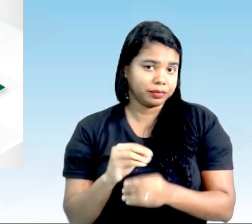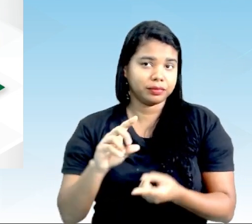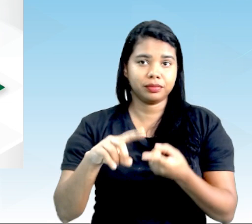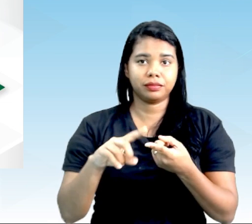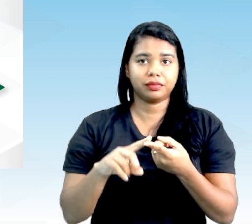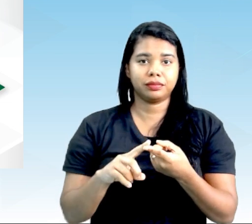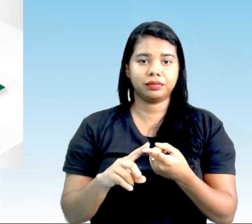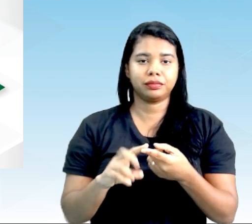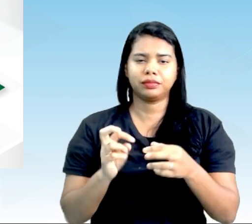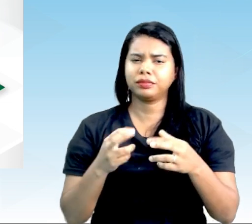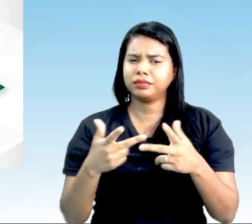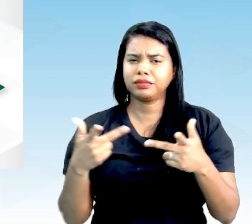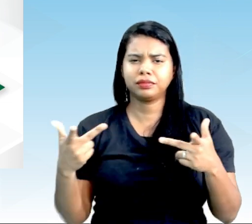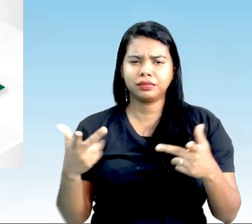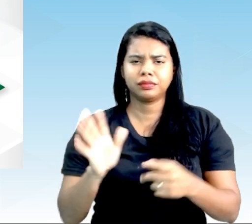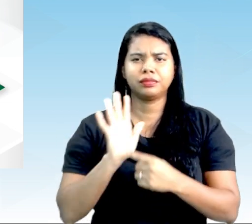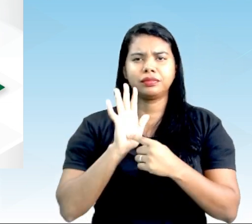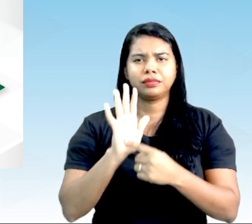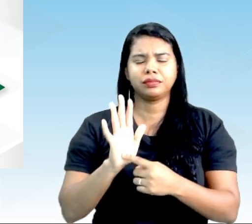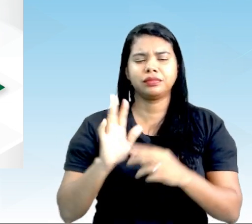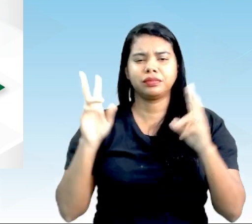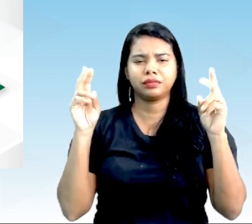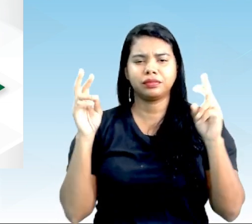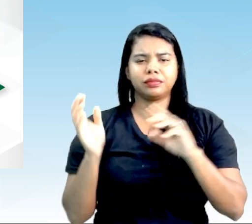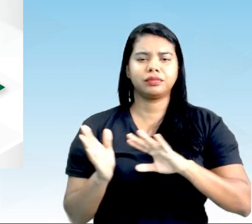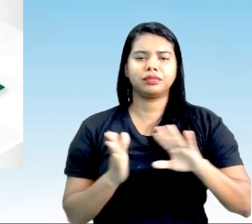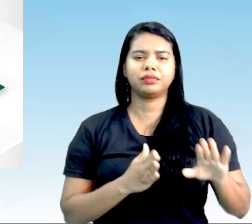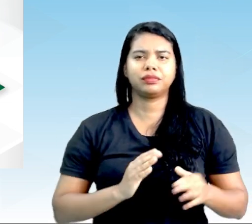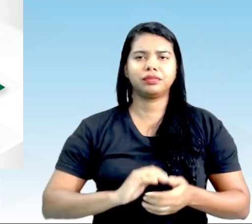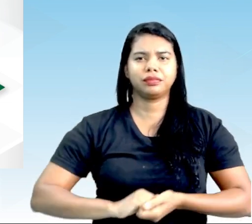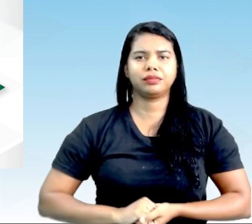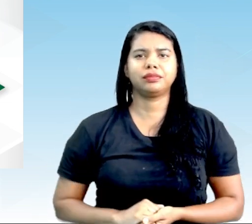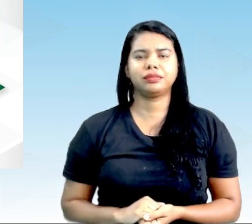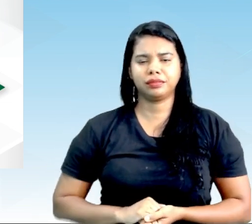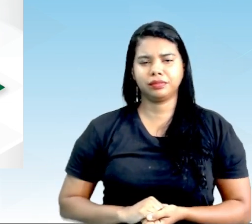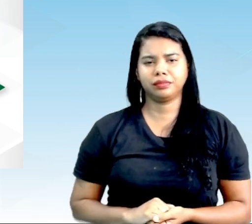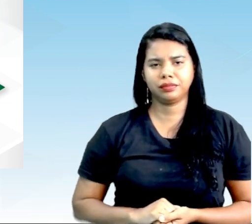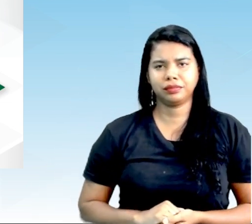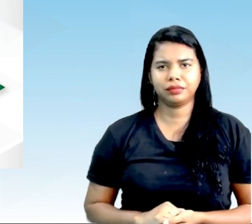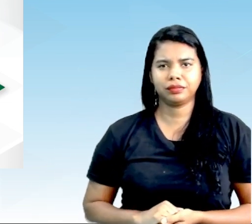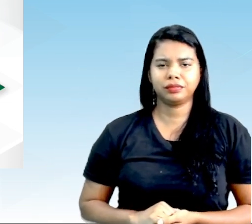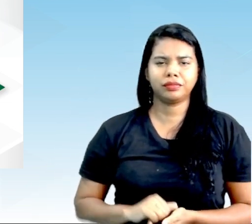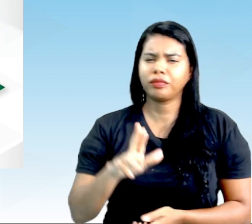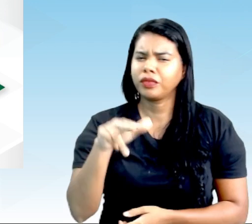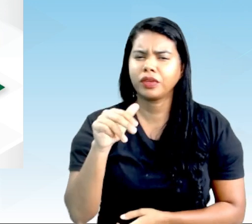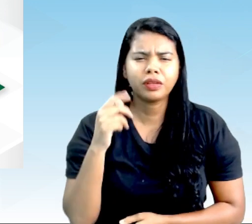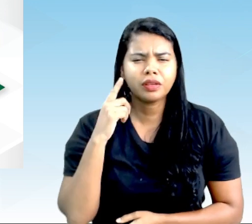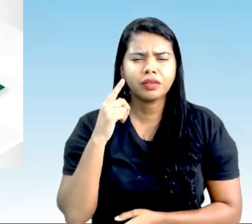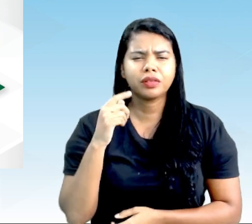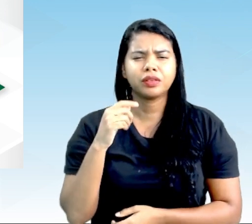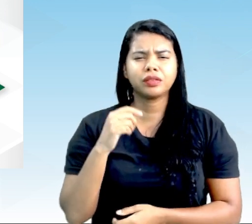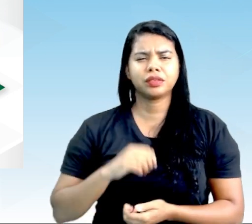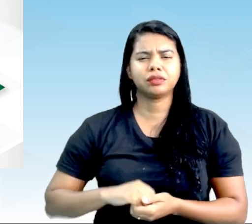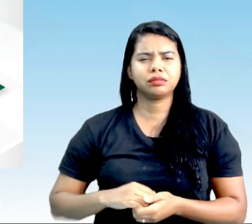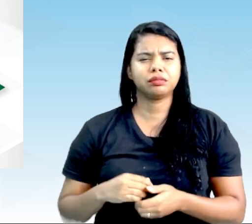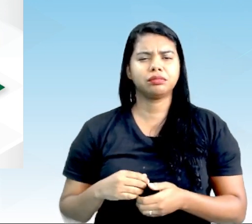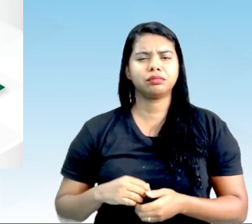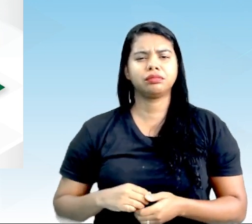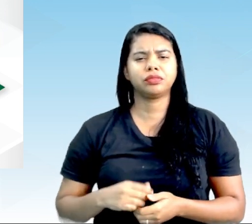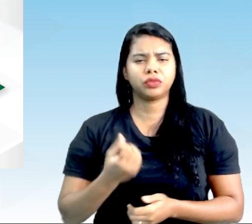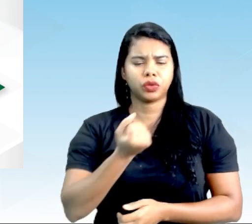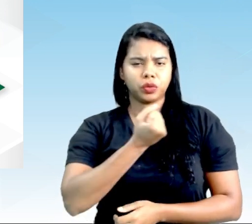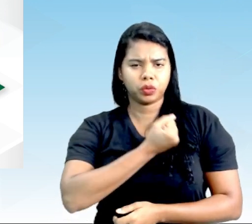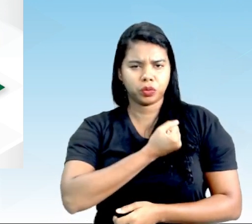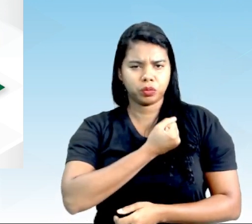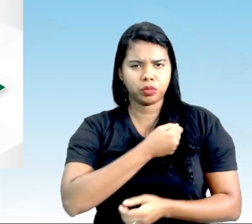usar outras expressões. Um termo, por exemplo, chamado minuendo. Nunca ouviu falar? Sabe agora que o